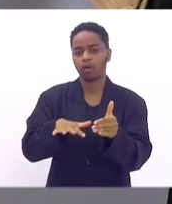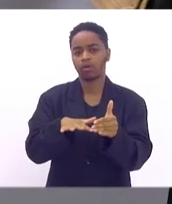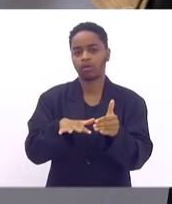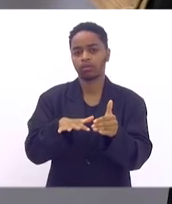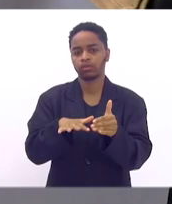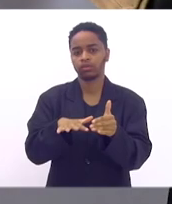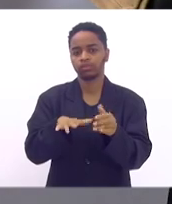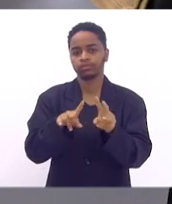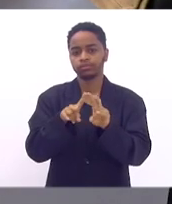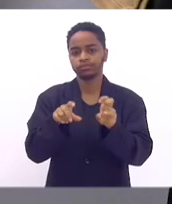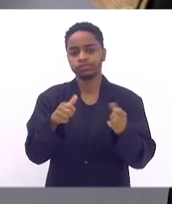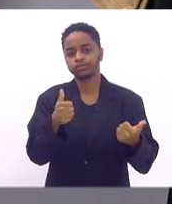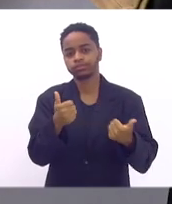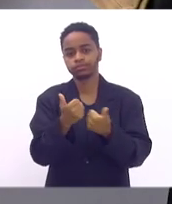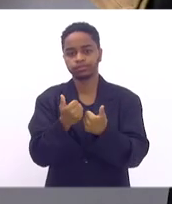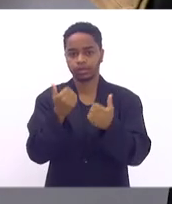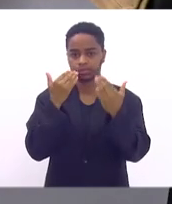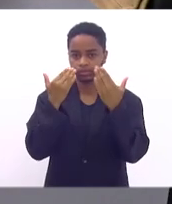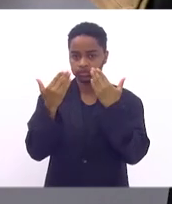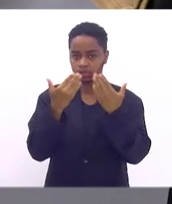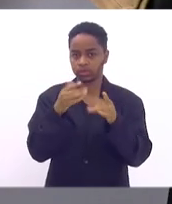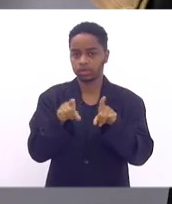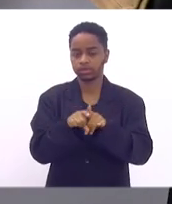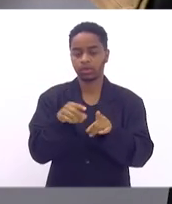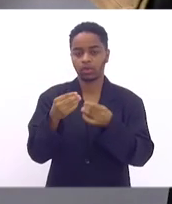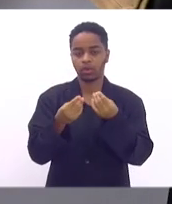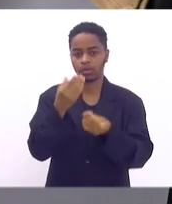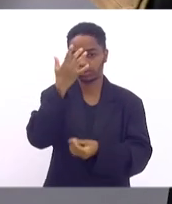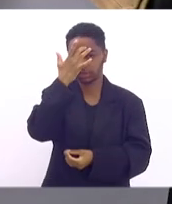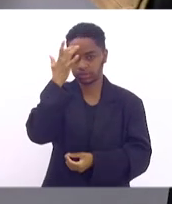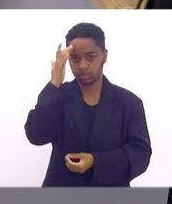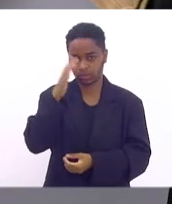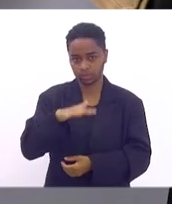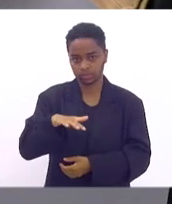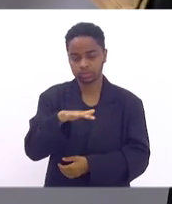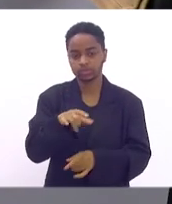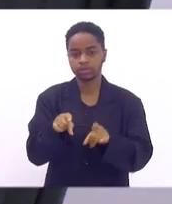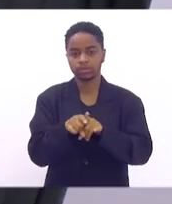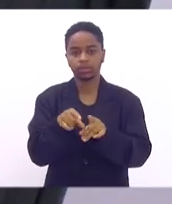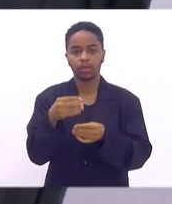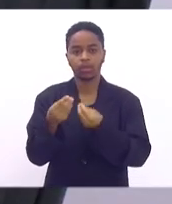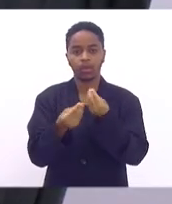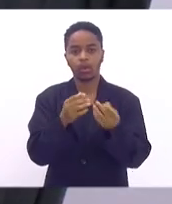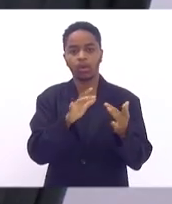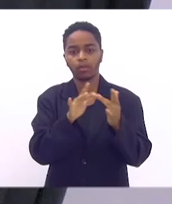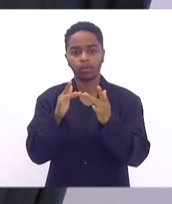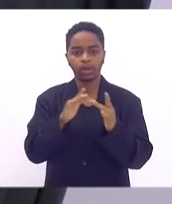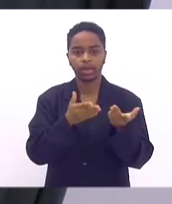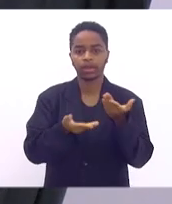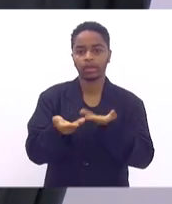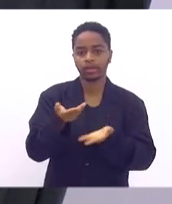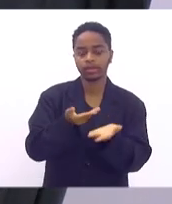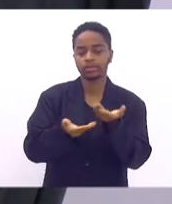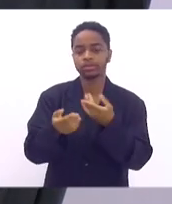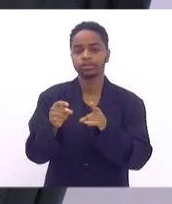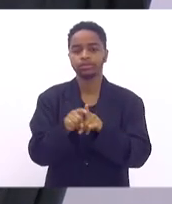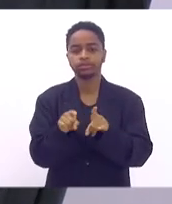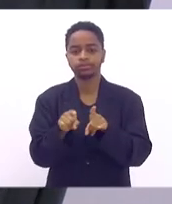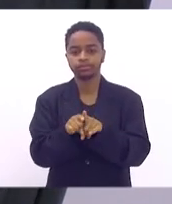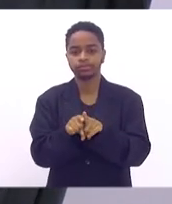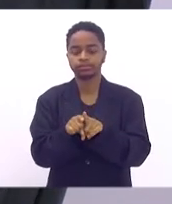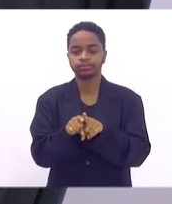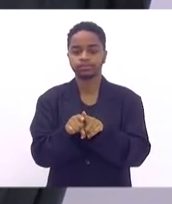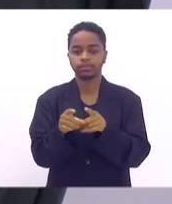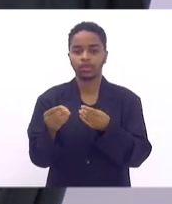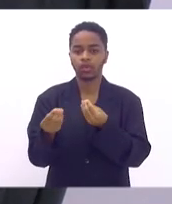da assistência psicológica, da saúde mental, desse olhar da rede, da construção da rede, da interlocução